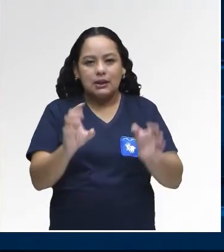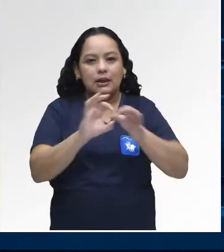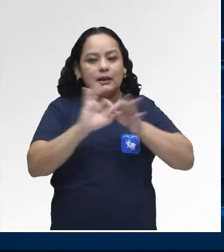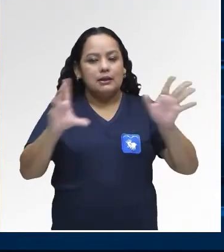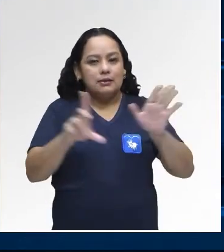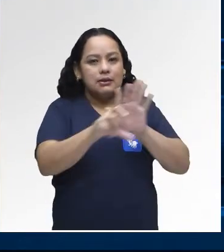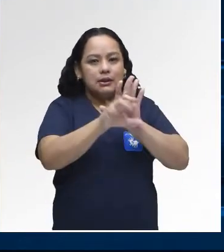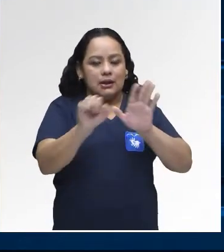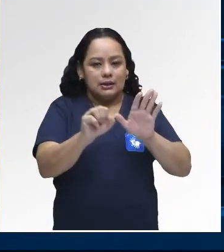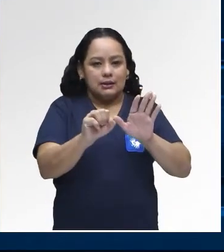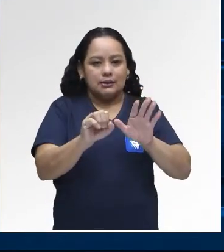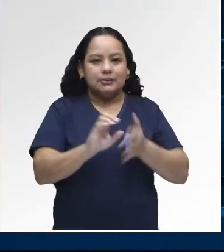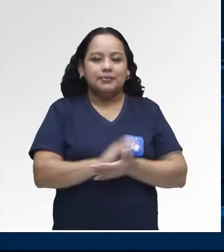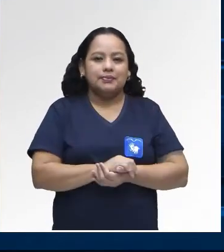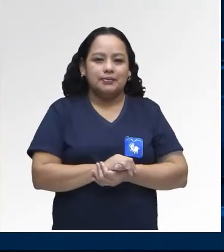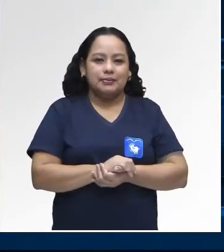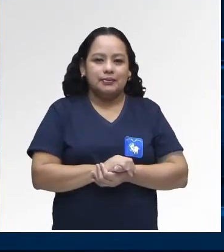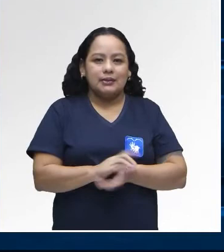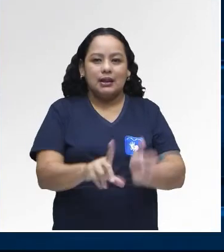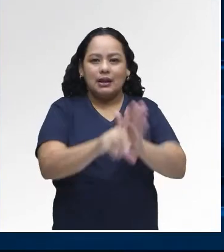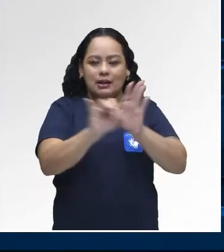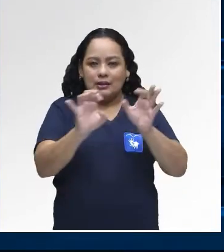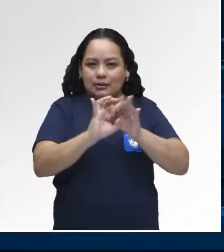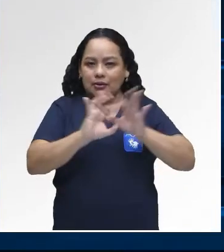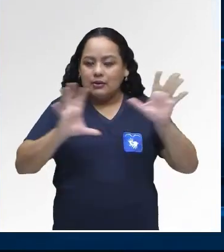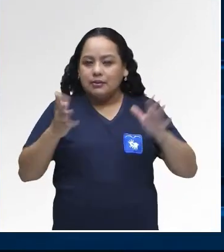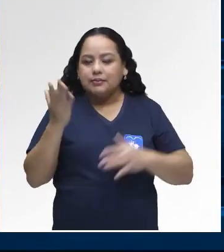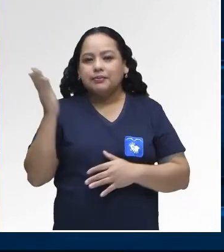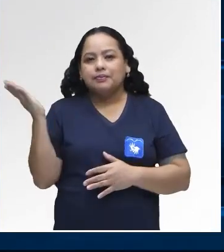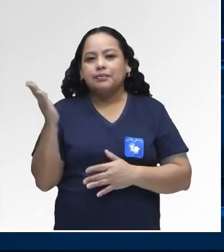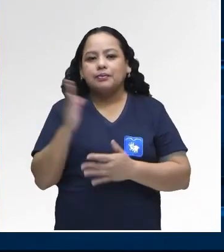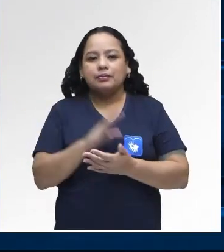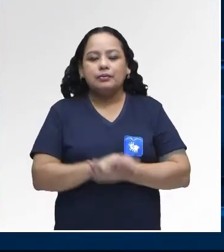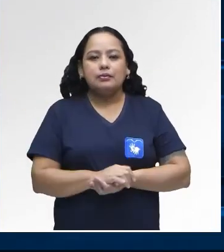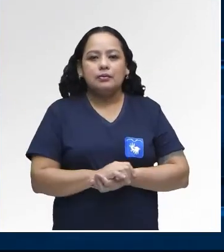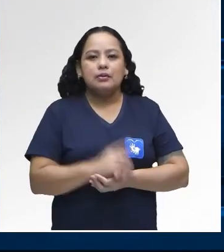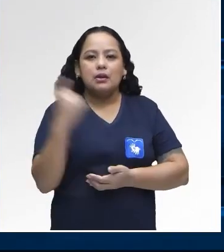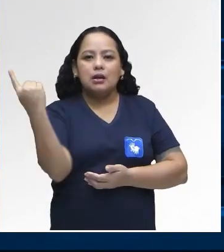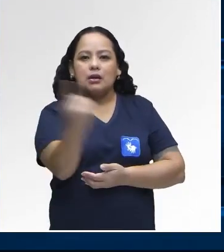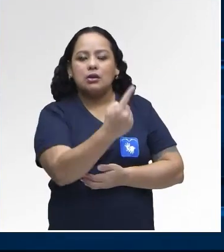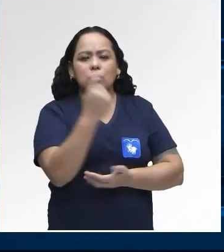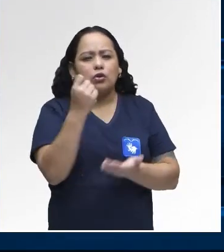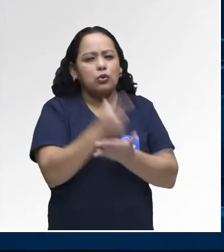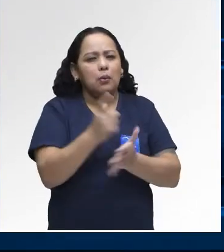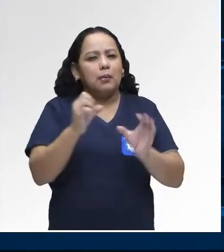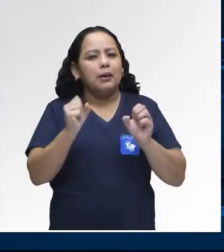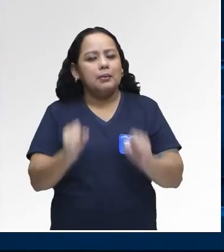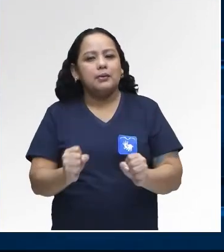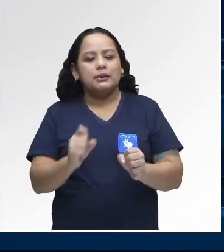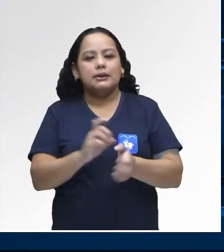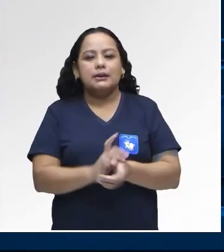ou seja, apesar de serem legalizados, né, da gente poder comprar, eles também